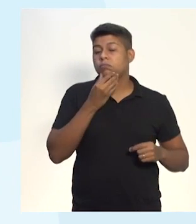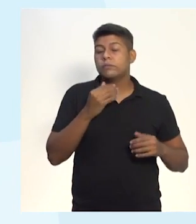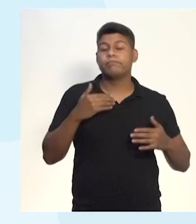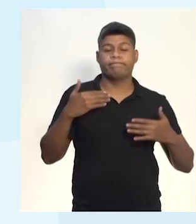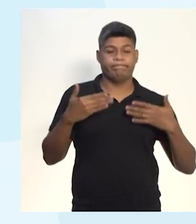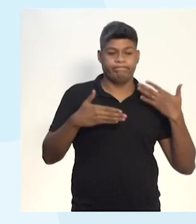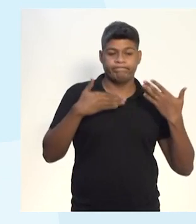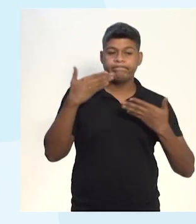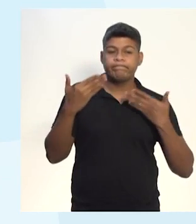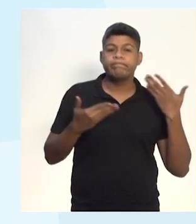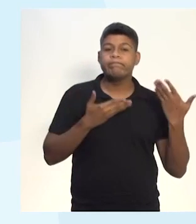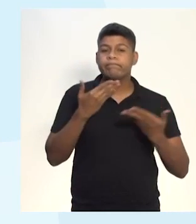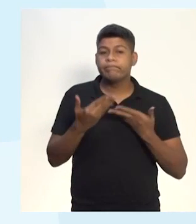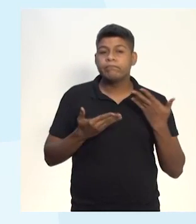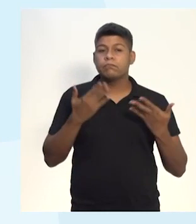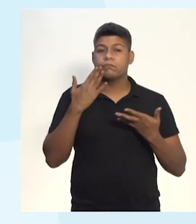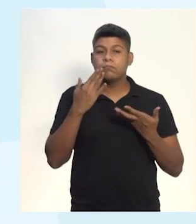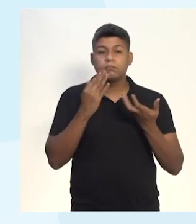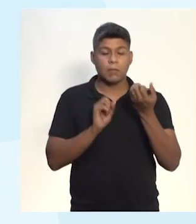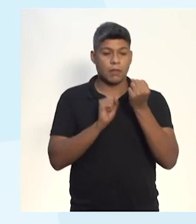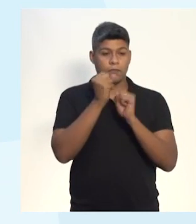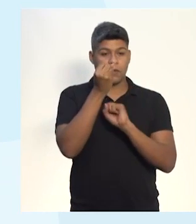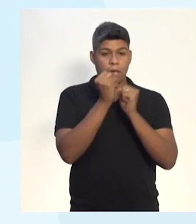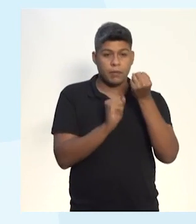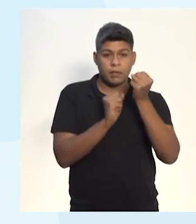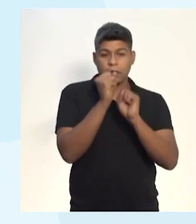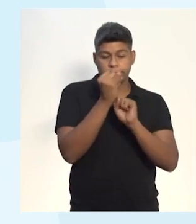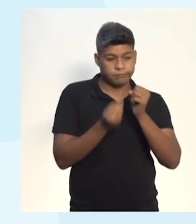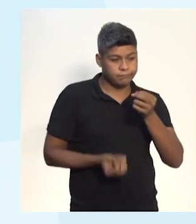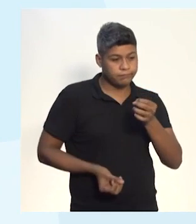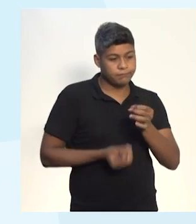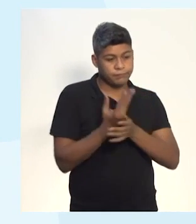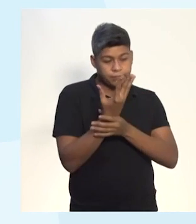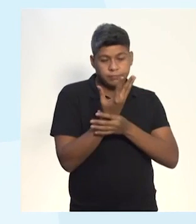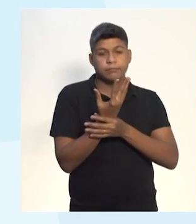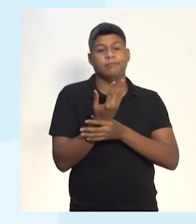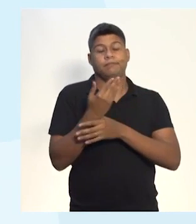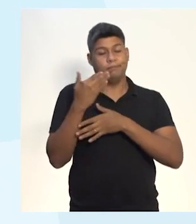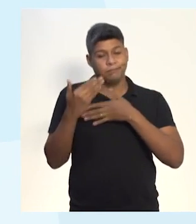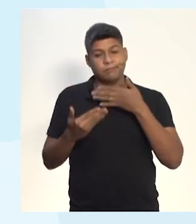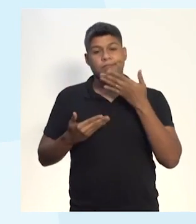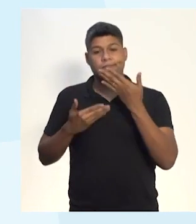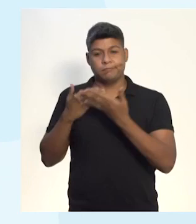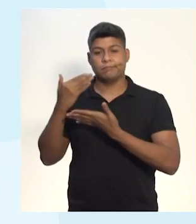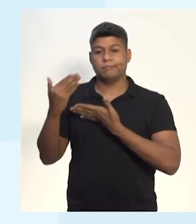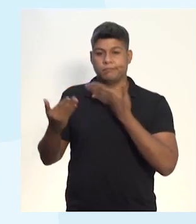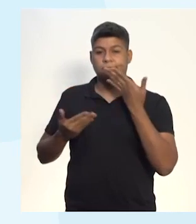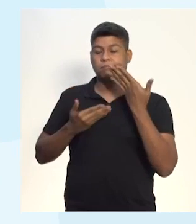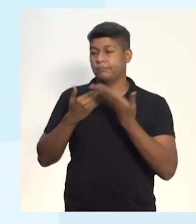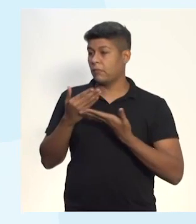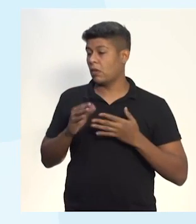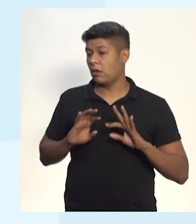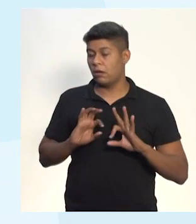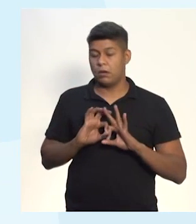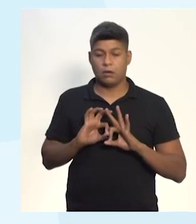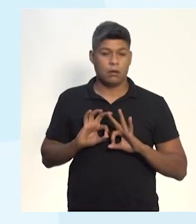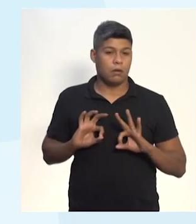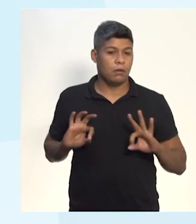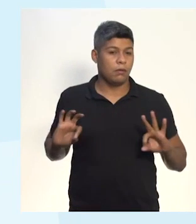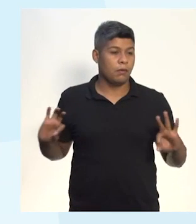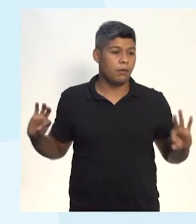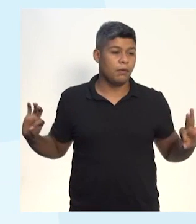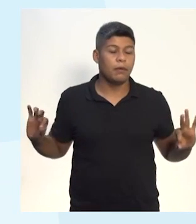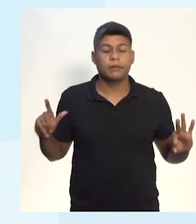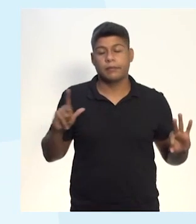próspero. Ele abre uma fábrica, a fábrica dele cresce, vai de vento em popa,